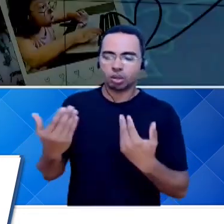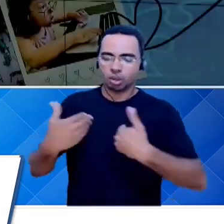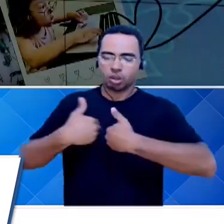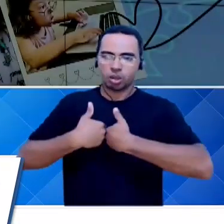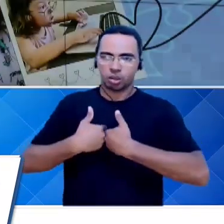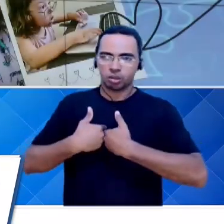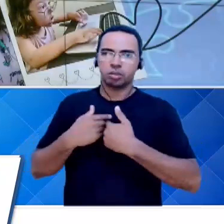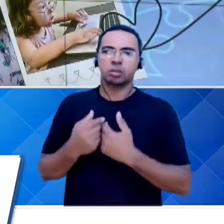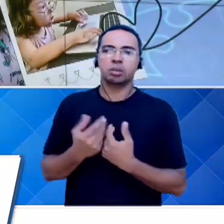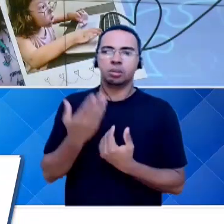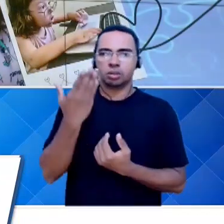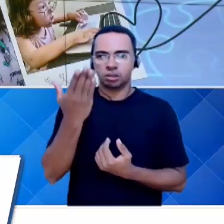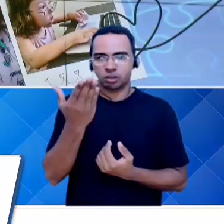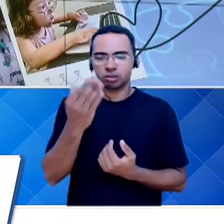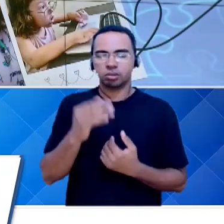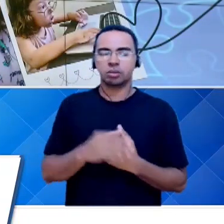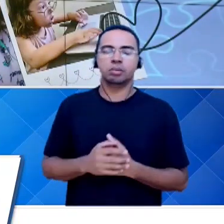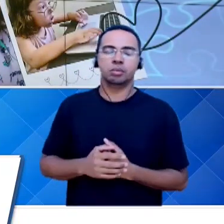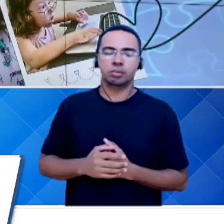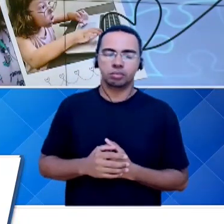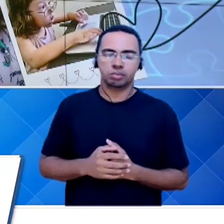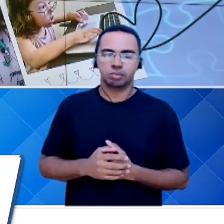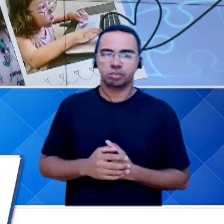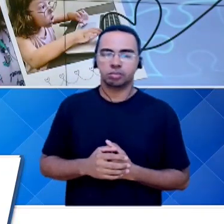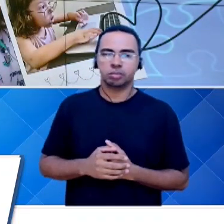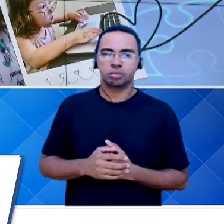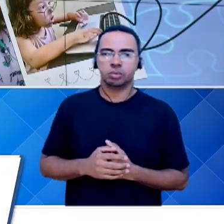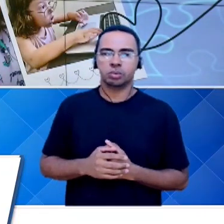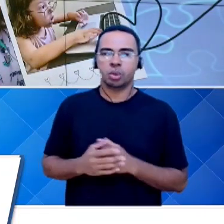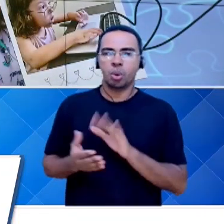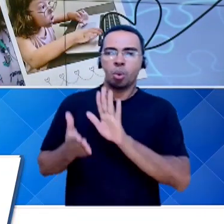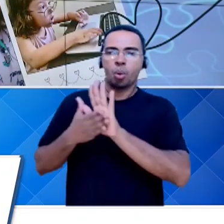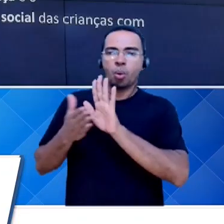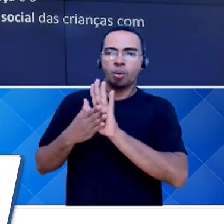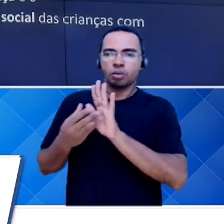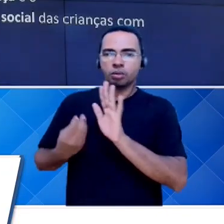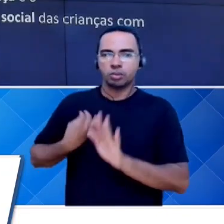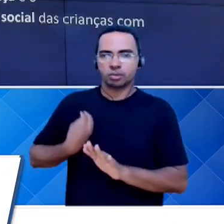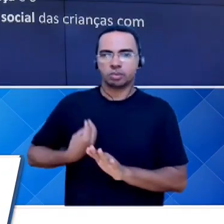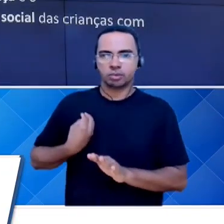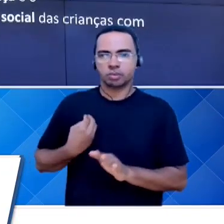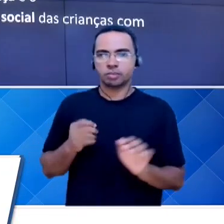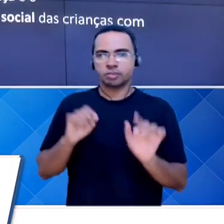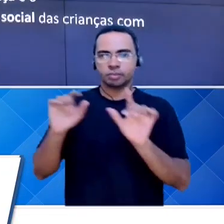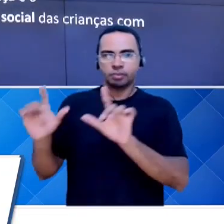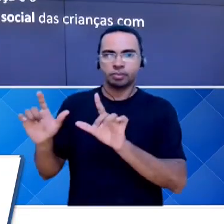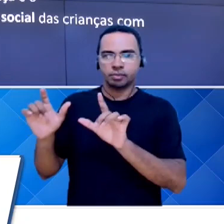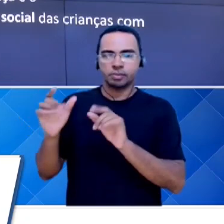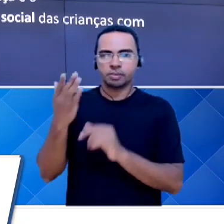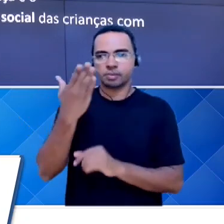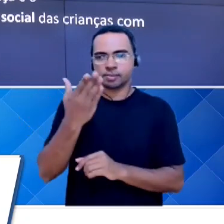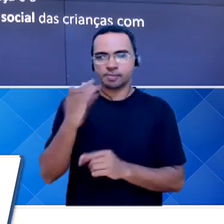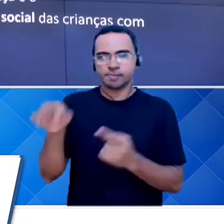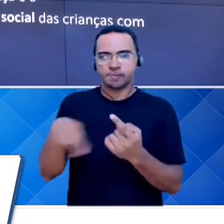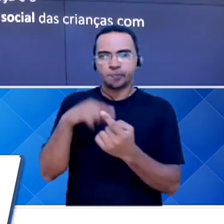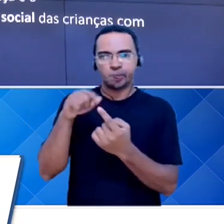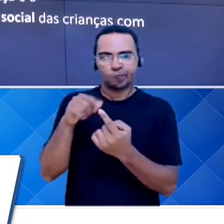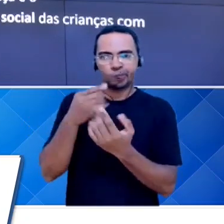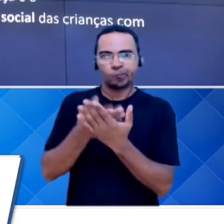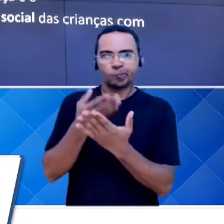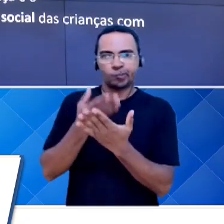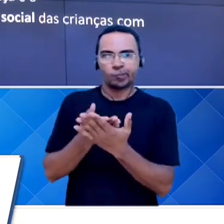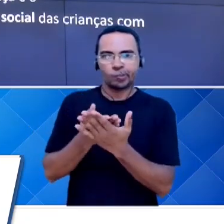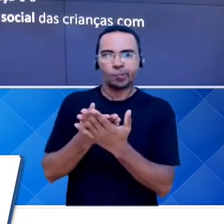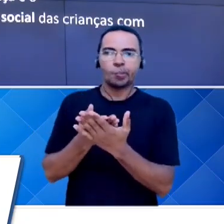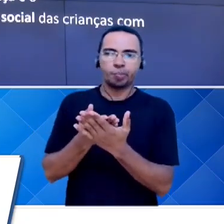e ela foi aí o grande propósito disso tudo. Próximo. O objetivo do estudo, né, o objeto, então, trazer